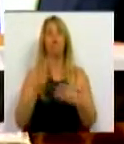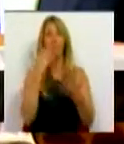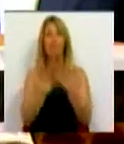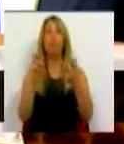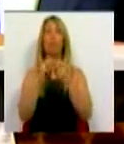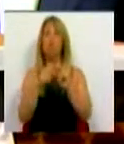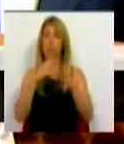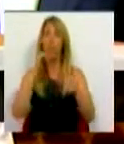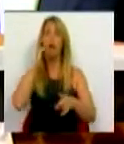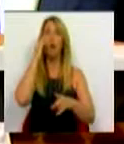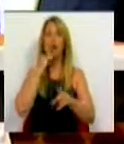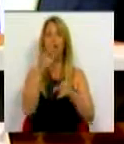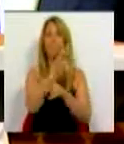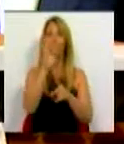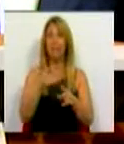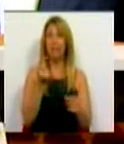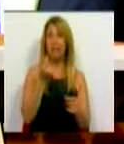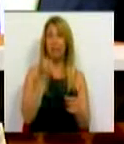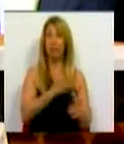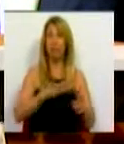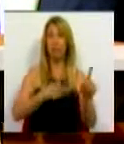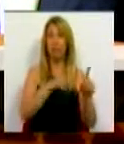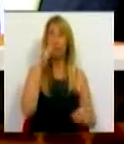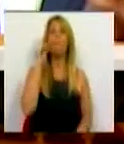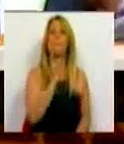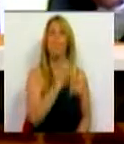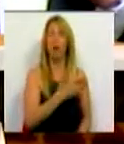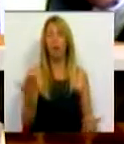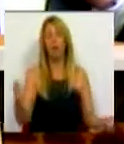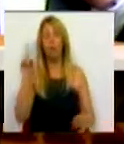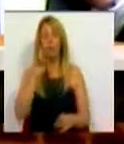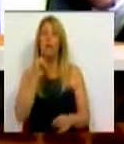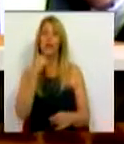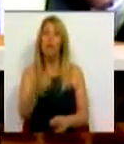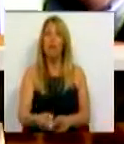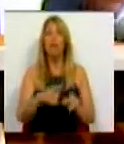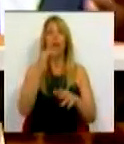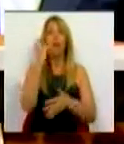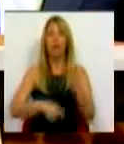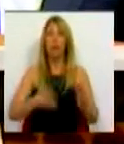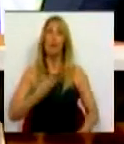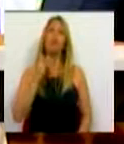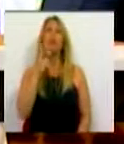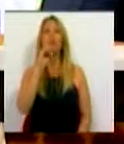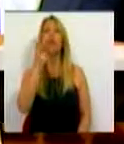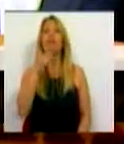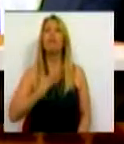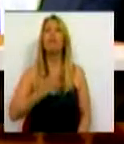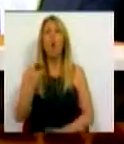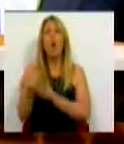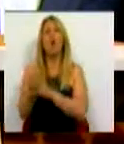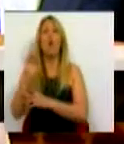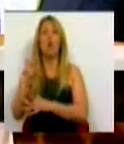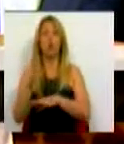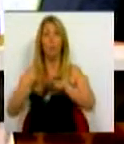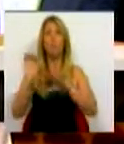de capital dos bancos. Importa dizer, portanto, que os impostos diferidos têm origem fundamentalmente nas diferenças